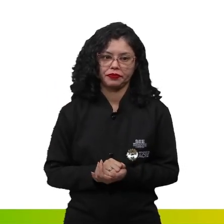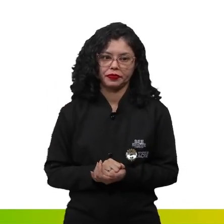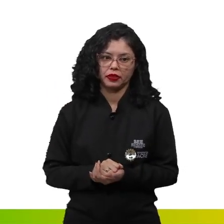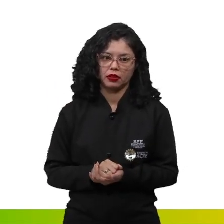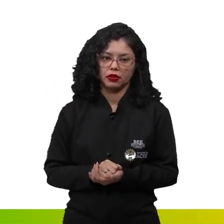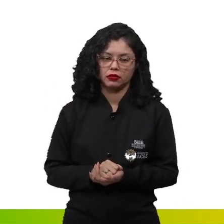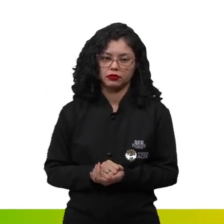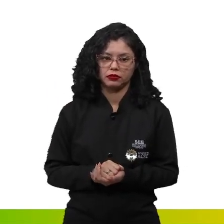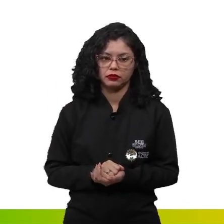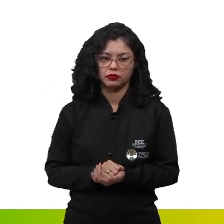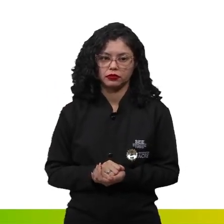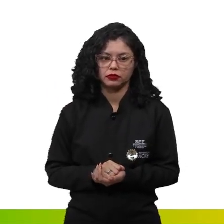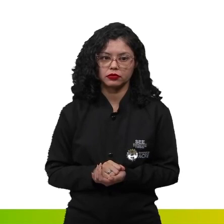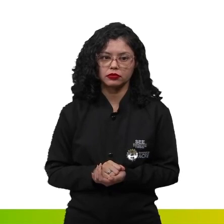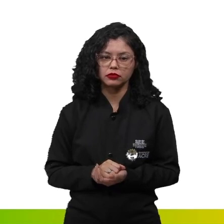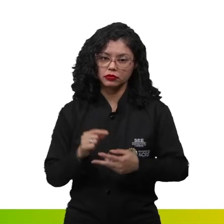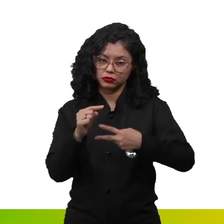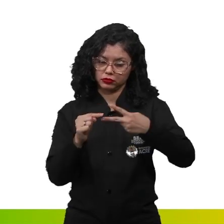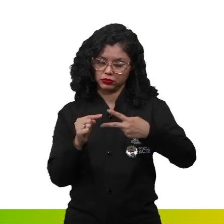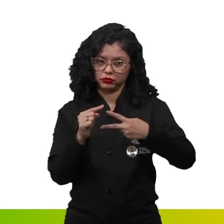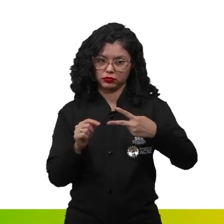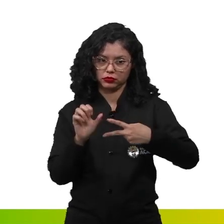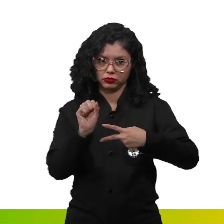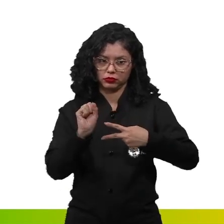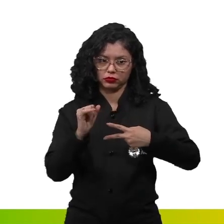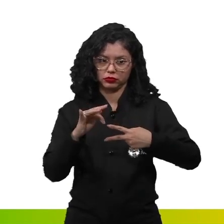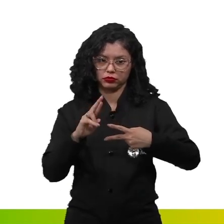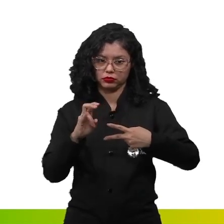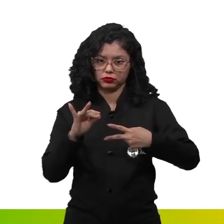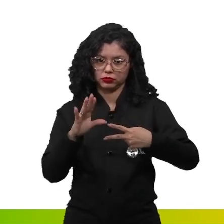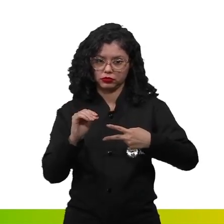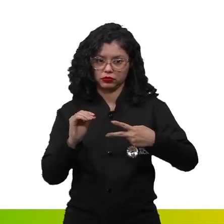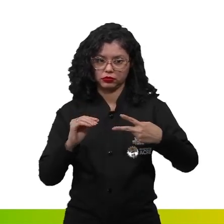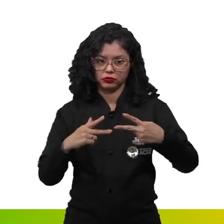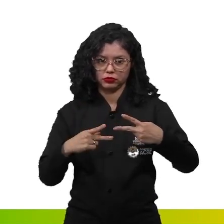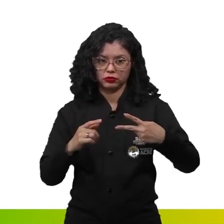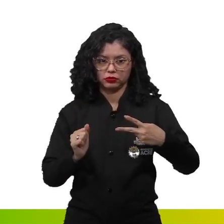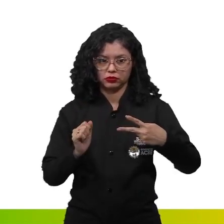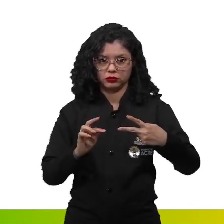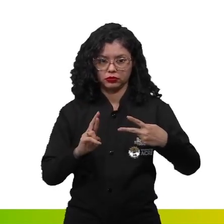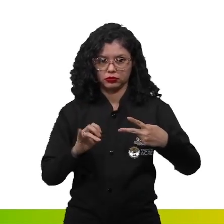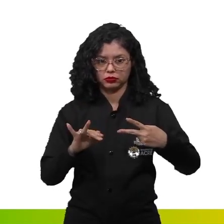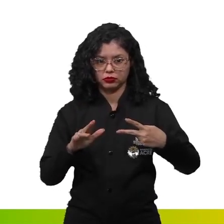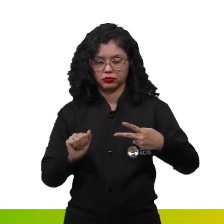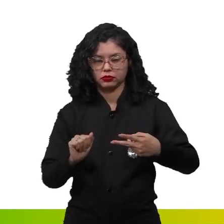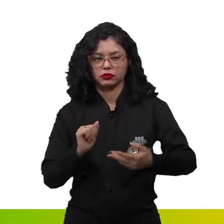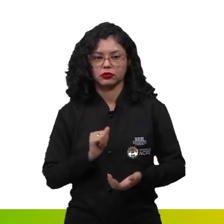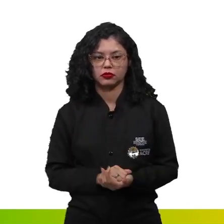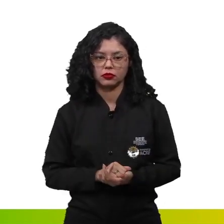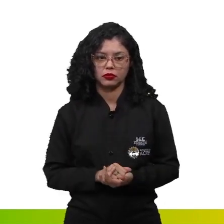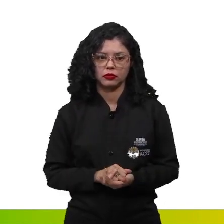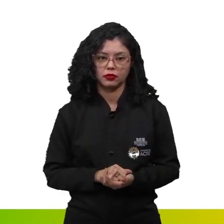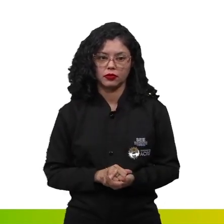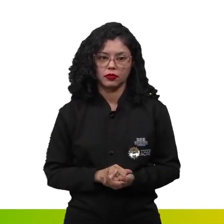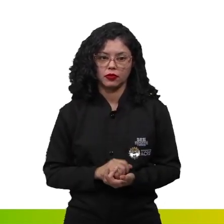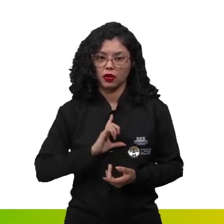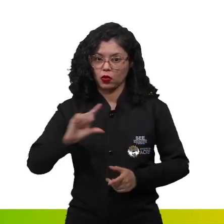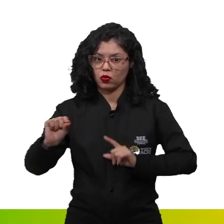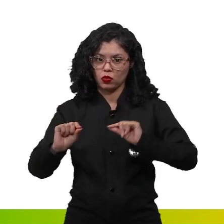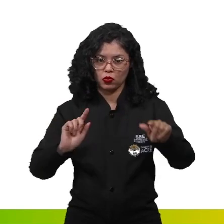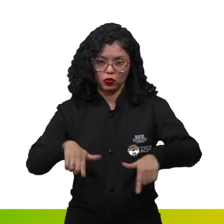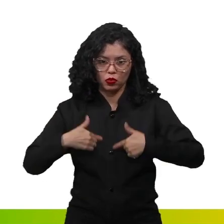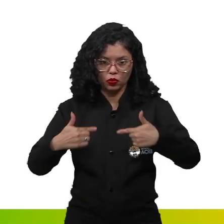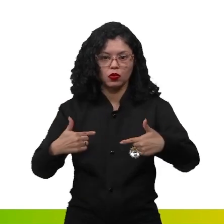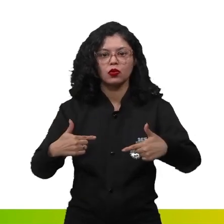certo? Acontece que ela vai se dividir em simpático e parasimpático. Simpático é